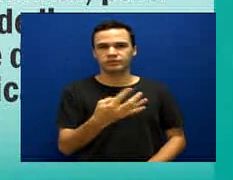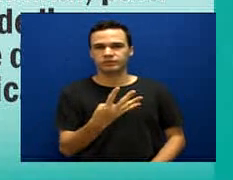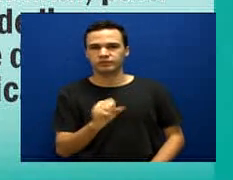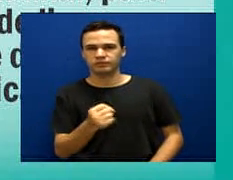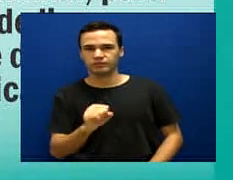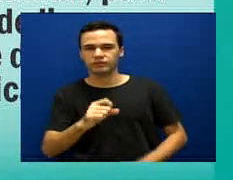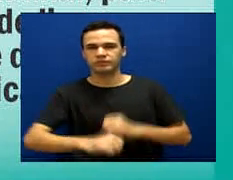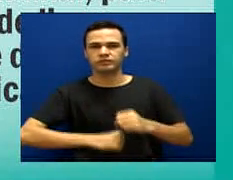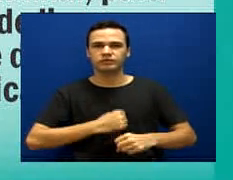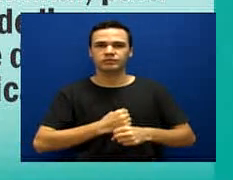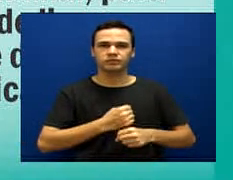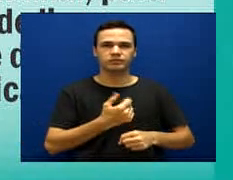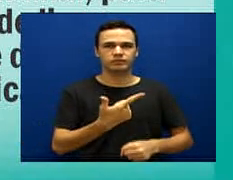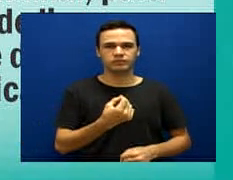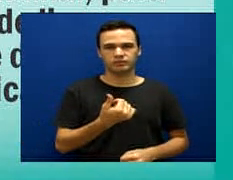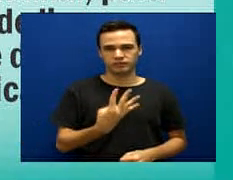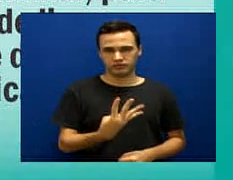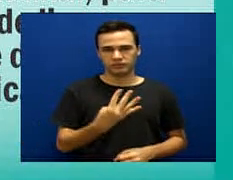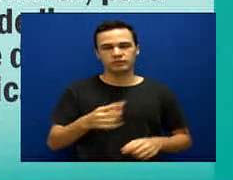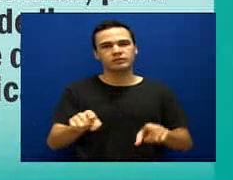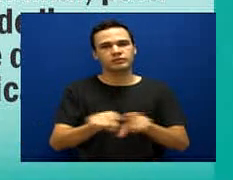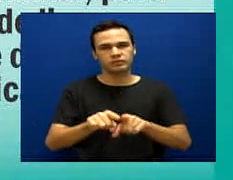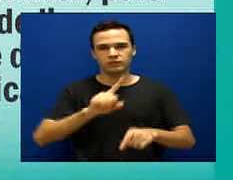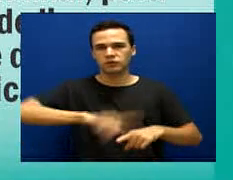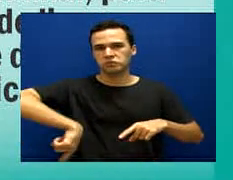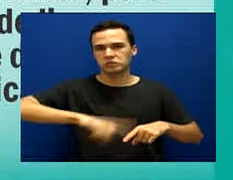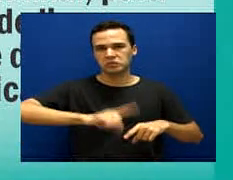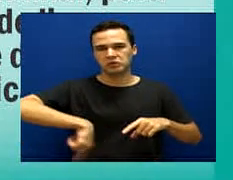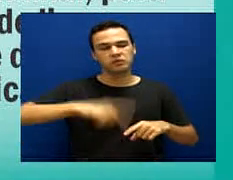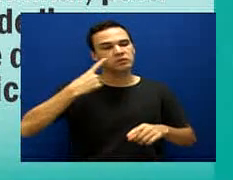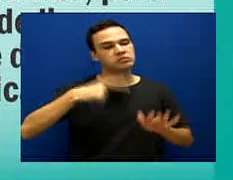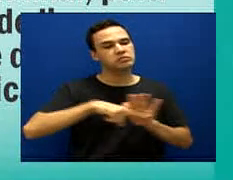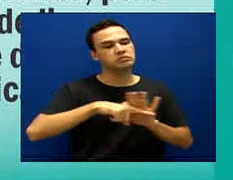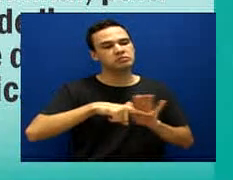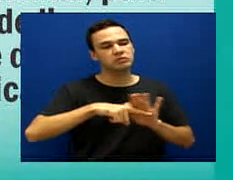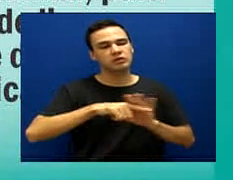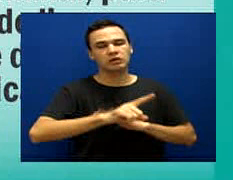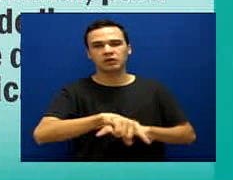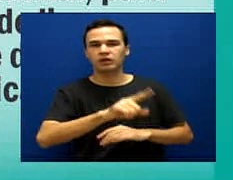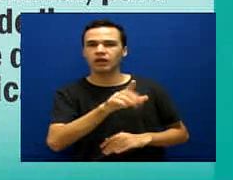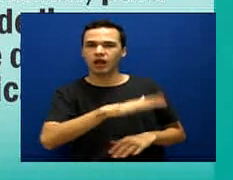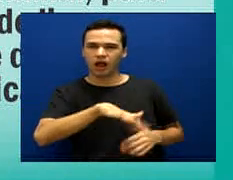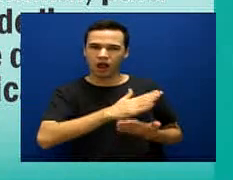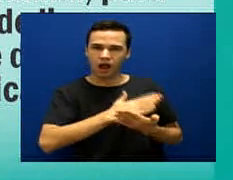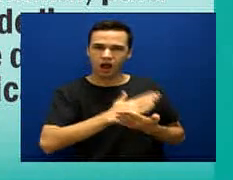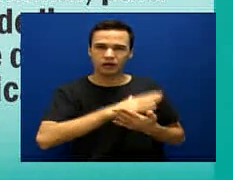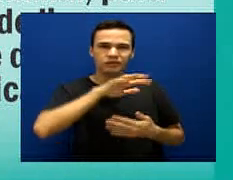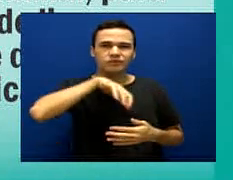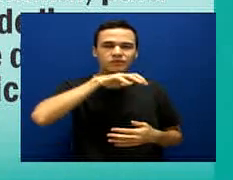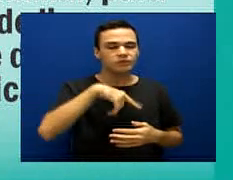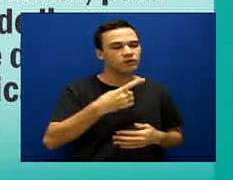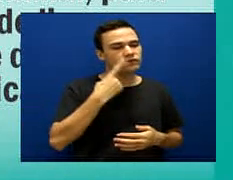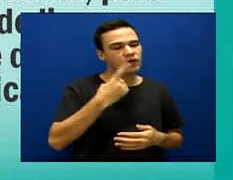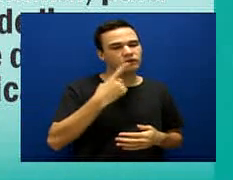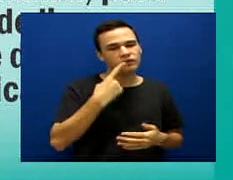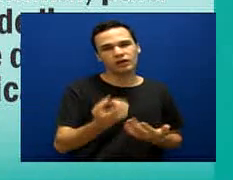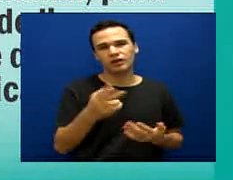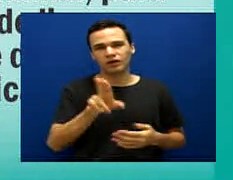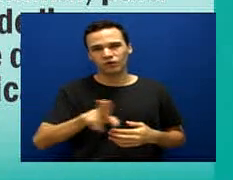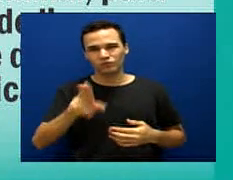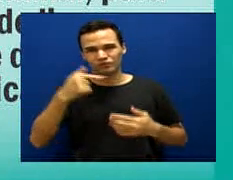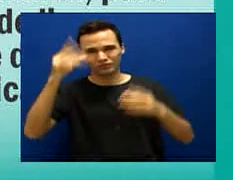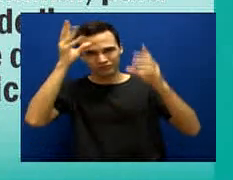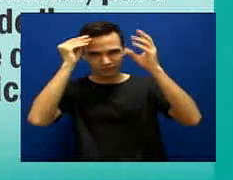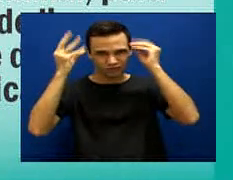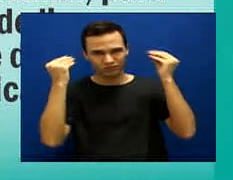10.748, de 2014, proíbe a realização de testes e experimentação em animal para avaliar produtos